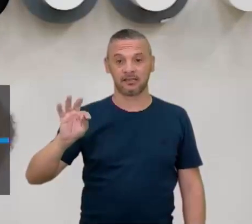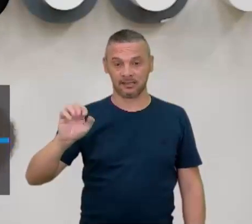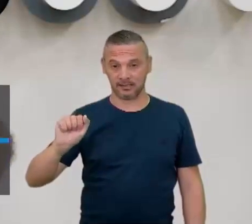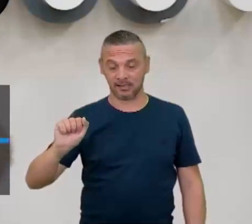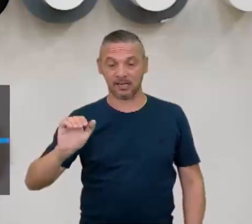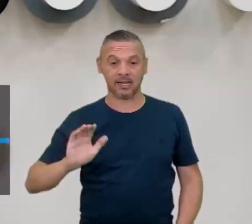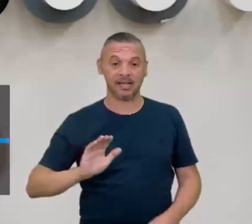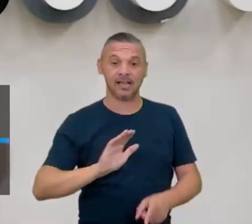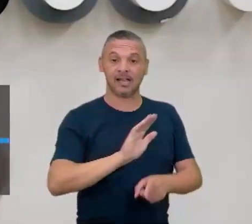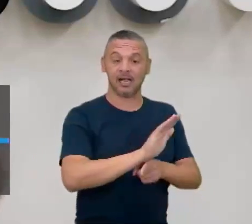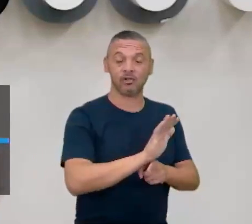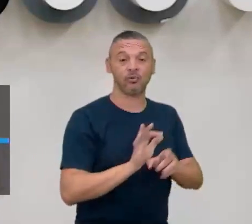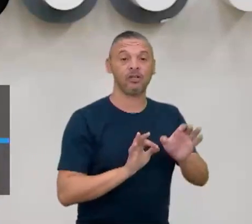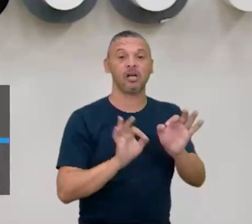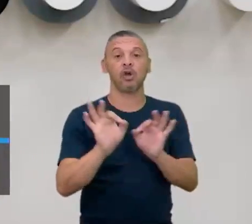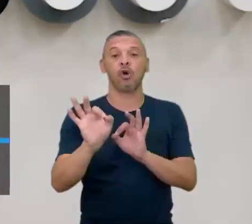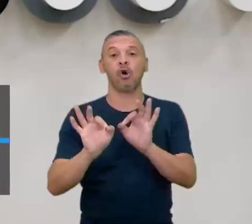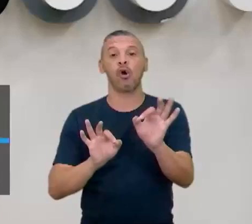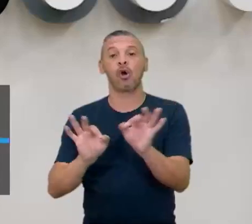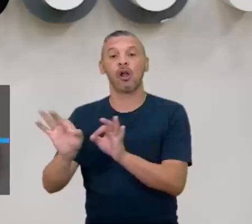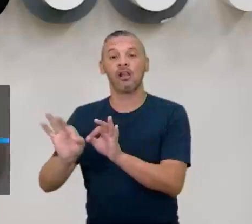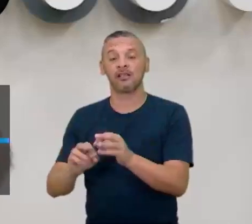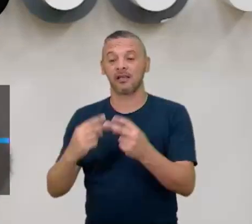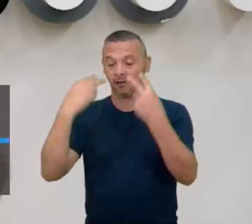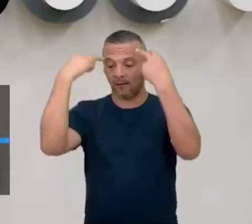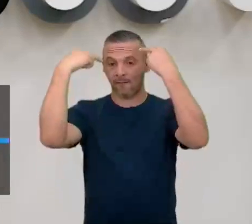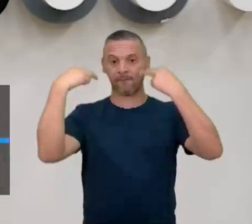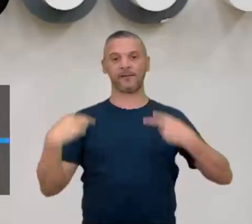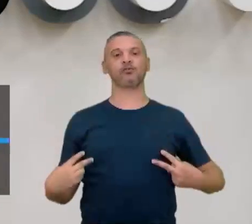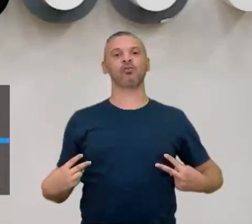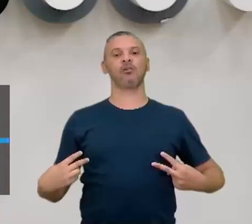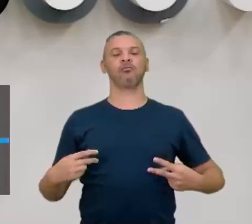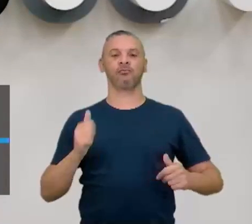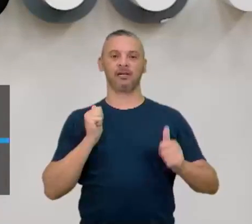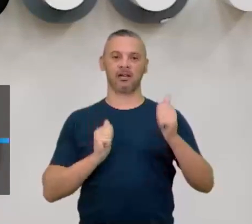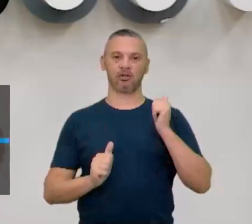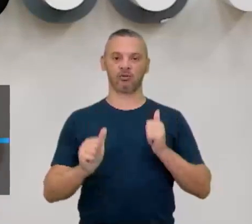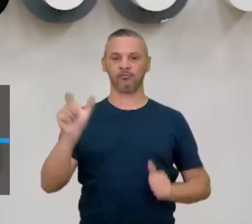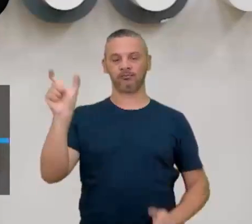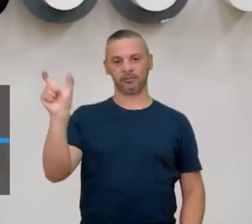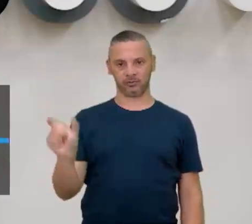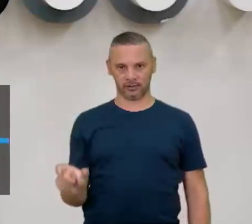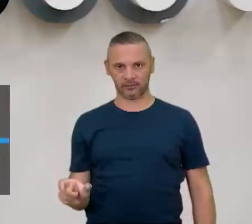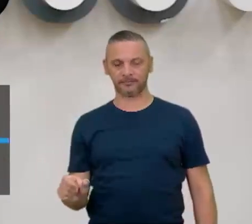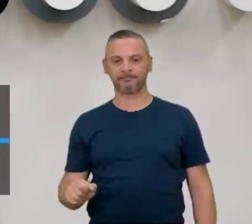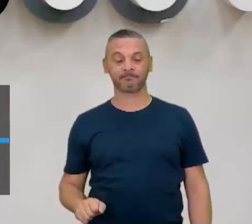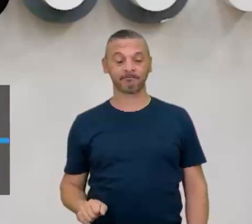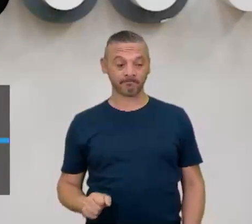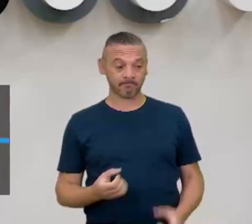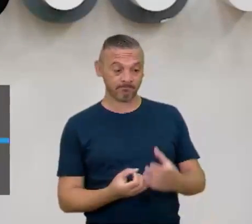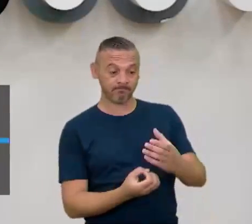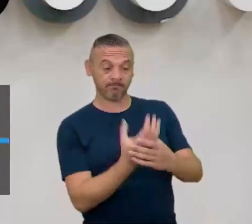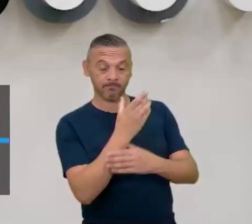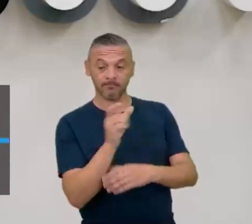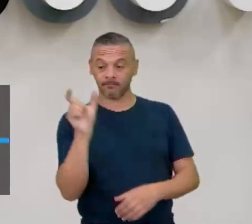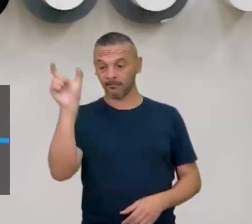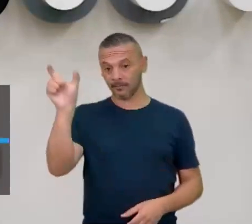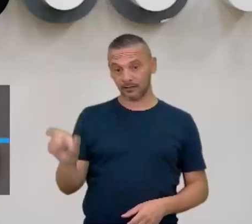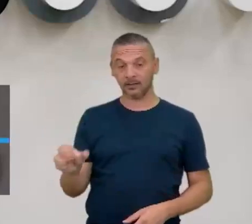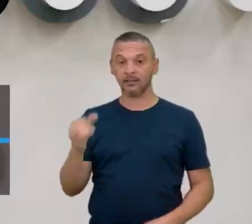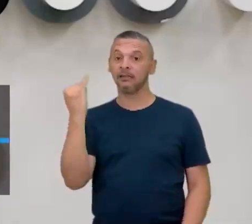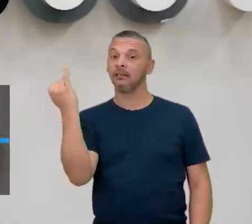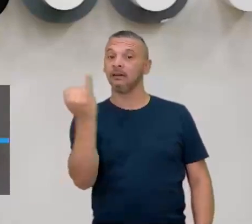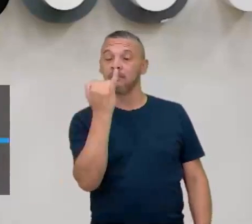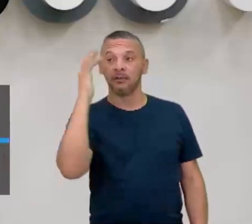figurinista na composição do visual desse personagem. Então, quando vai compor um personagem, é interessante aí que